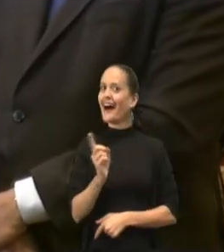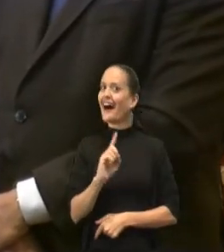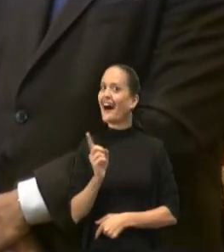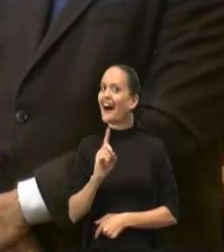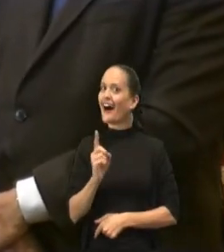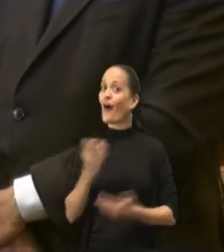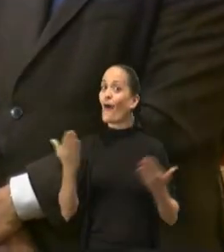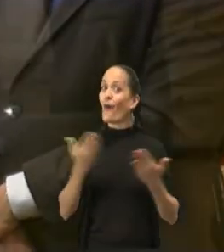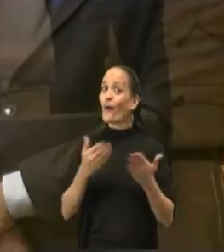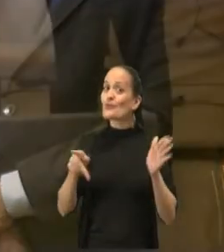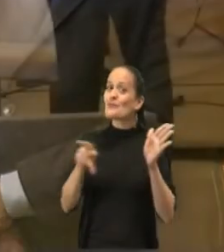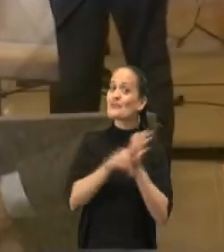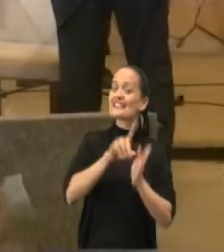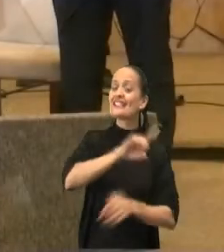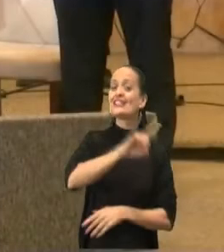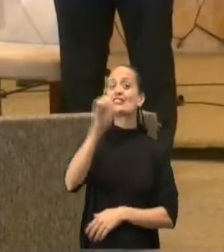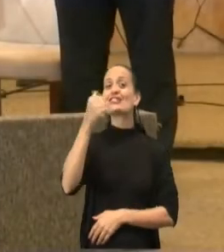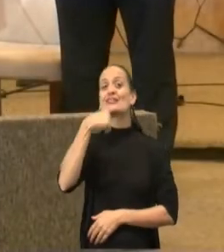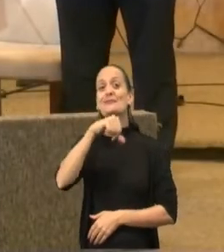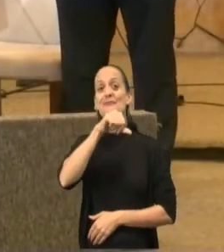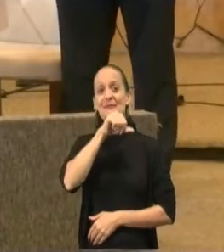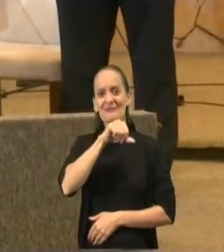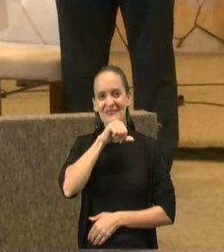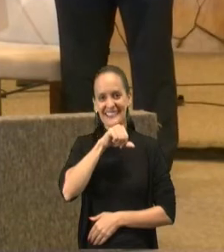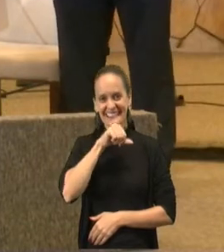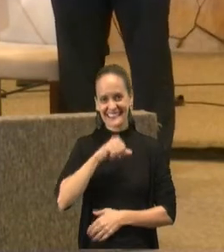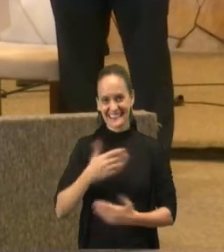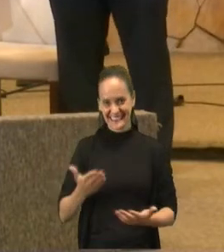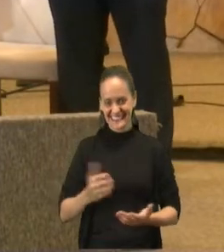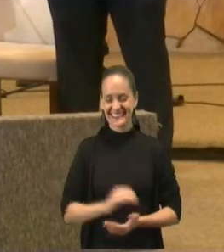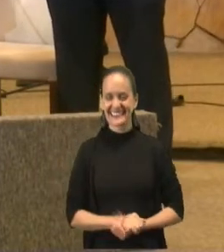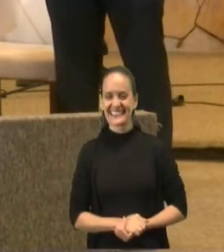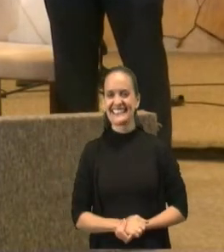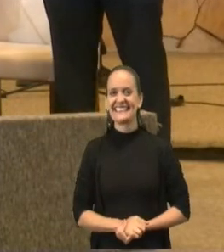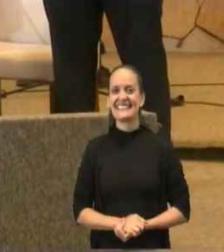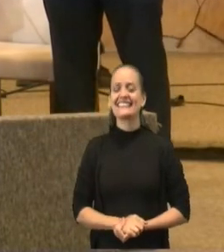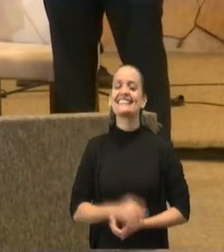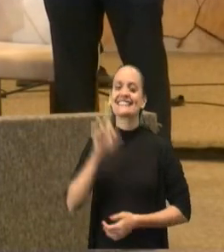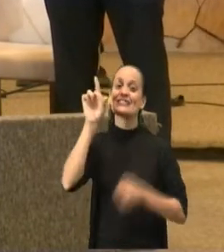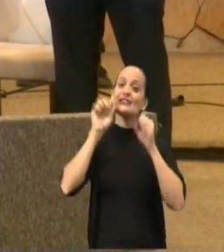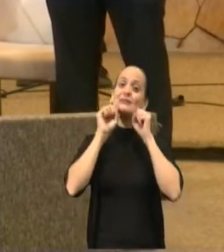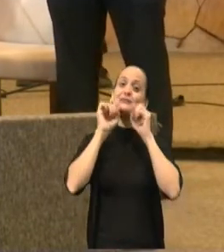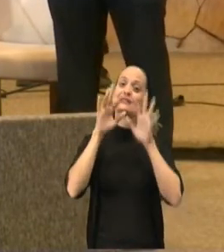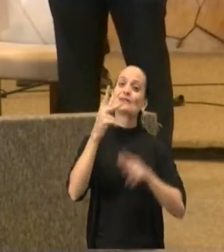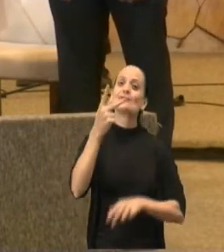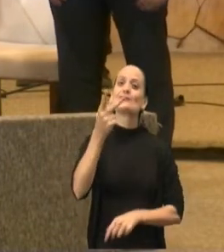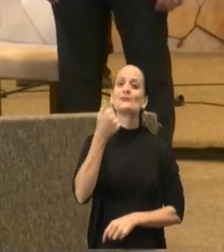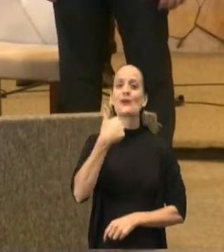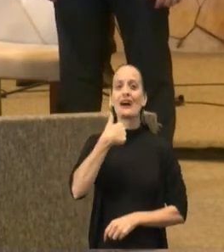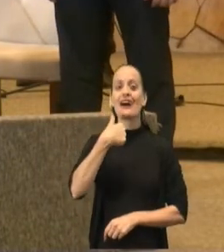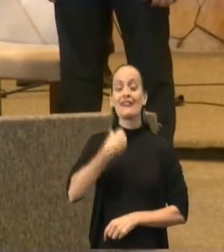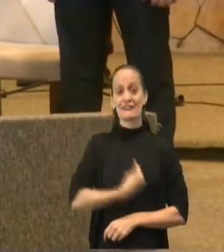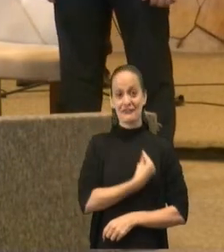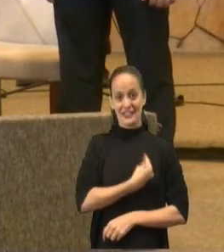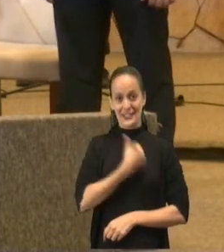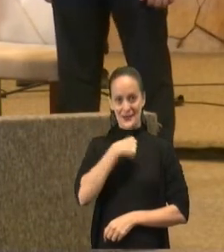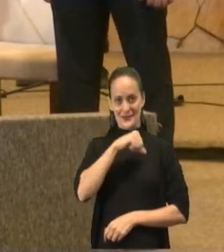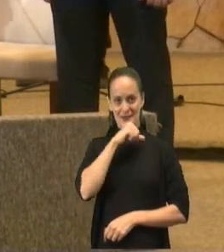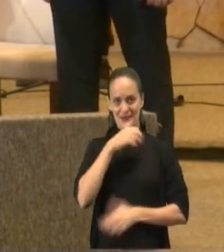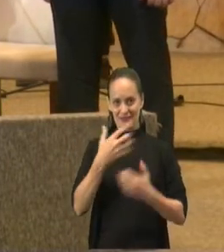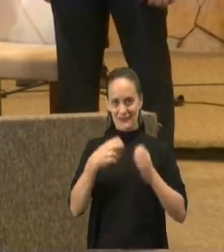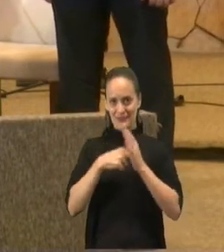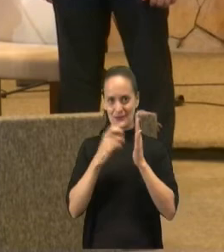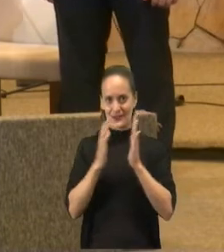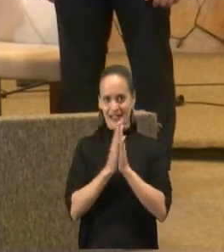de vocês, hoje, amanhã e todos os dias. A nossa gratidão a Deus por sua vida, mamãe querida. Vamos orar ao